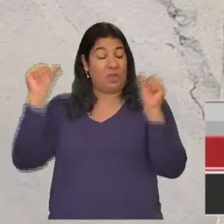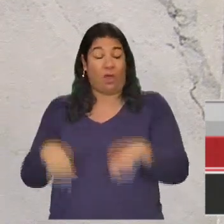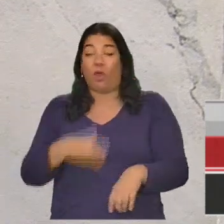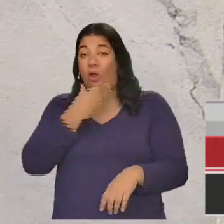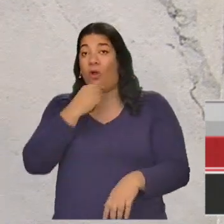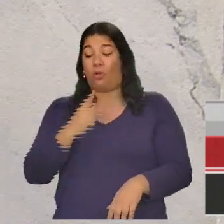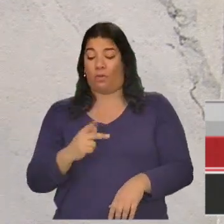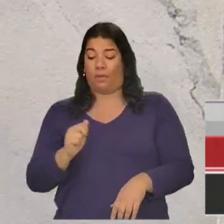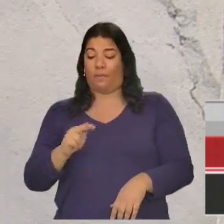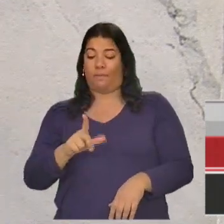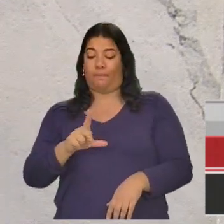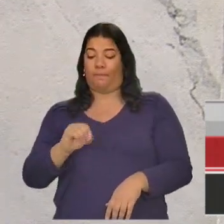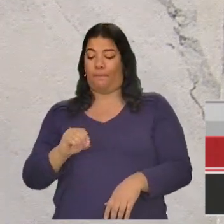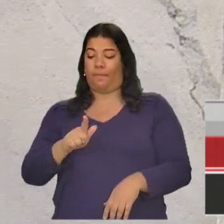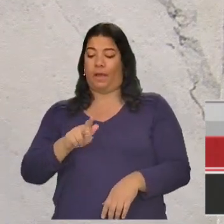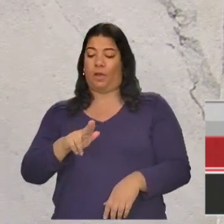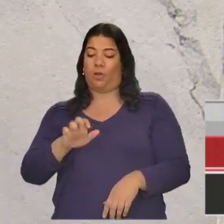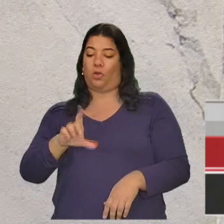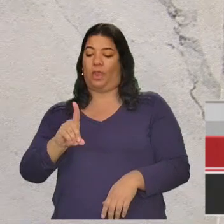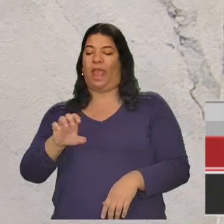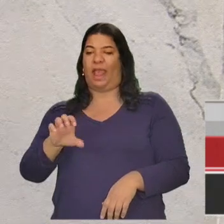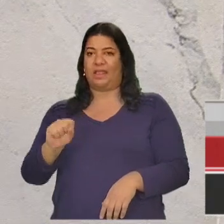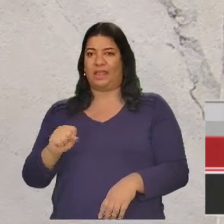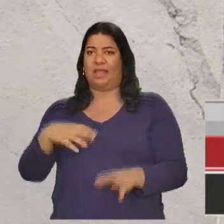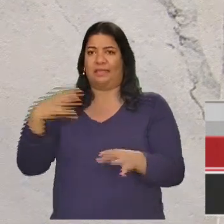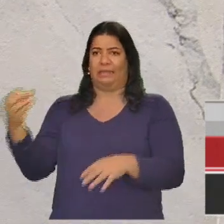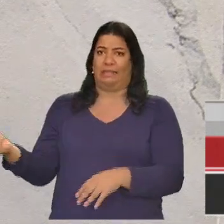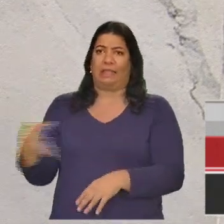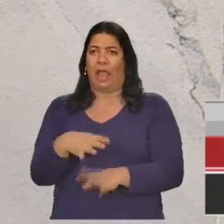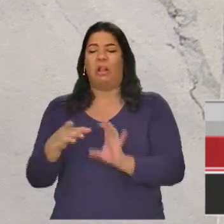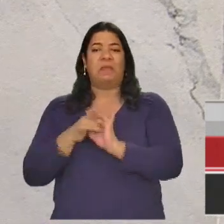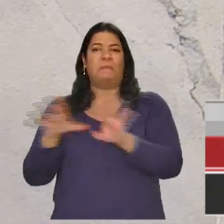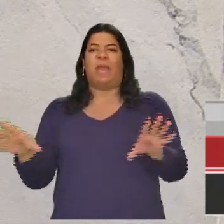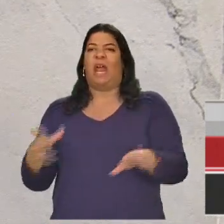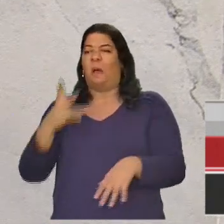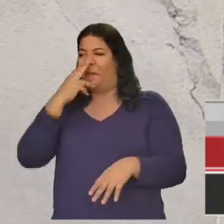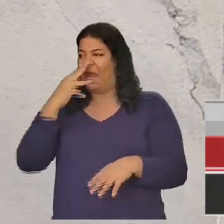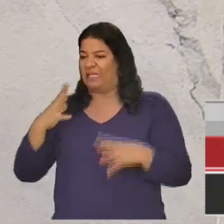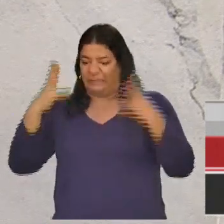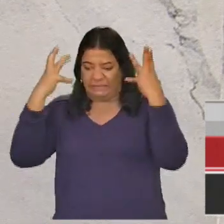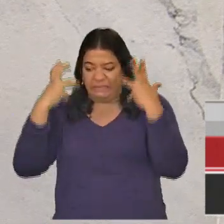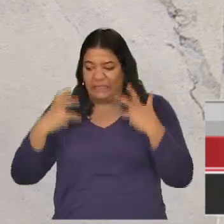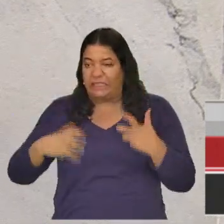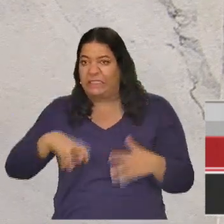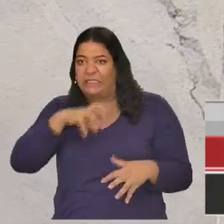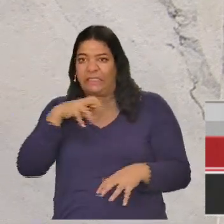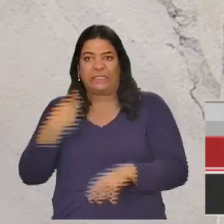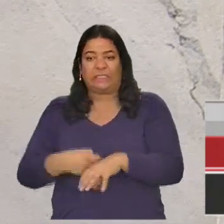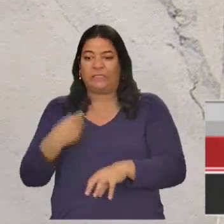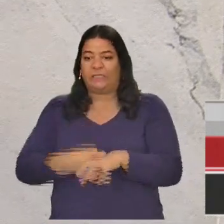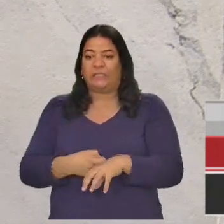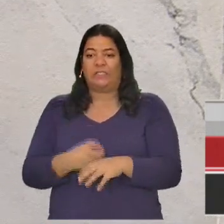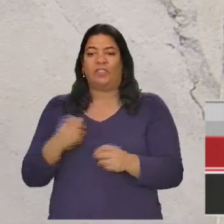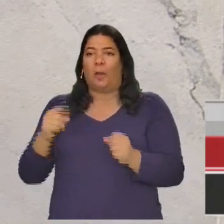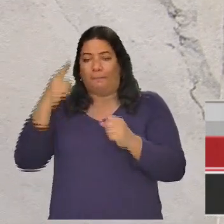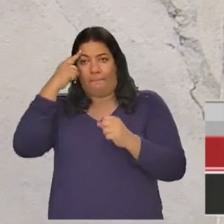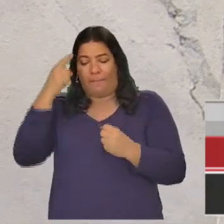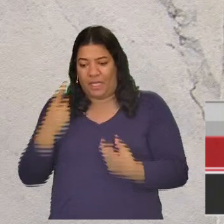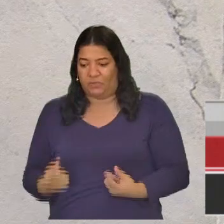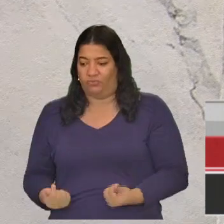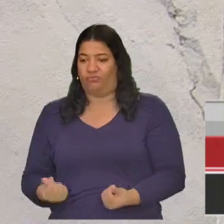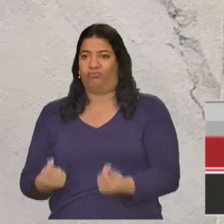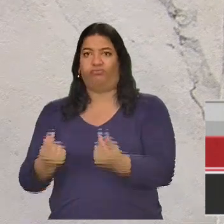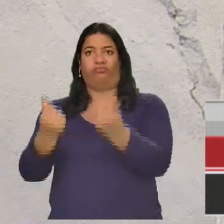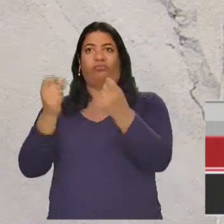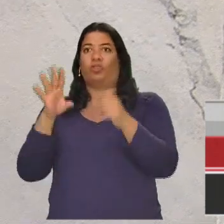neoliberal selvagem que defende que capitaliza a ao sistema previdenciário da capitalização está a serviço